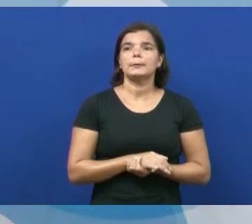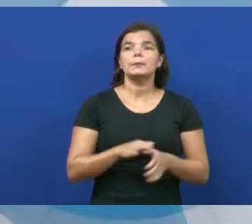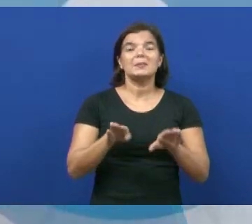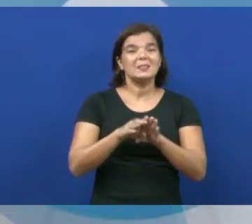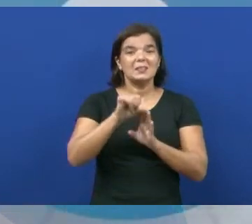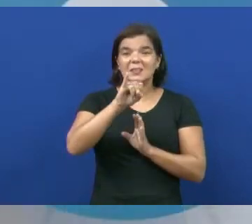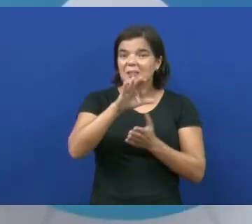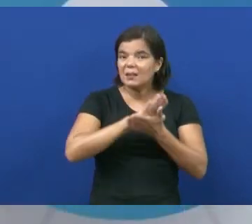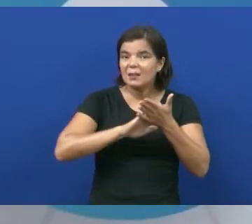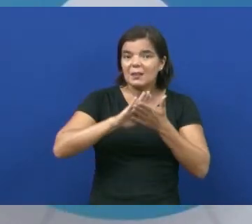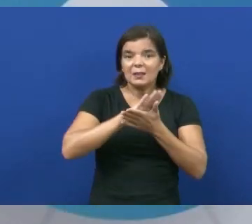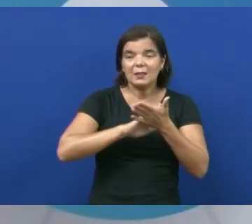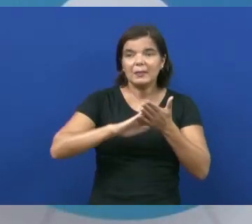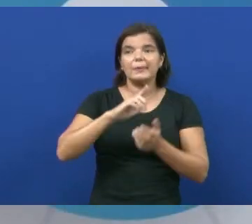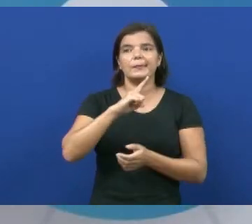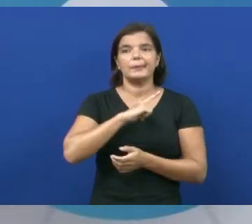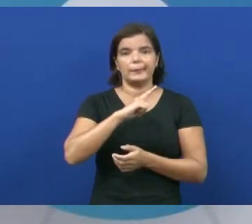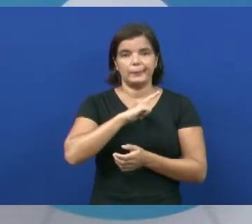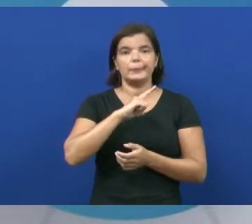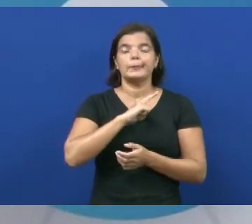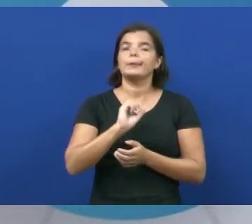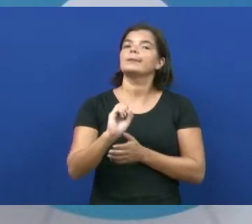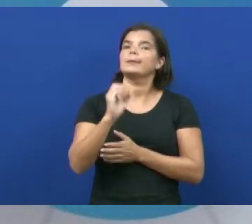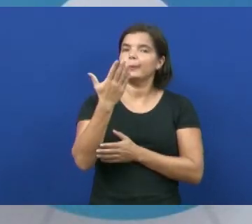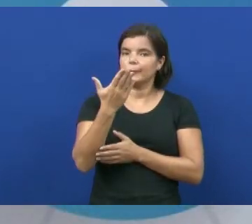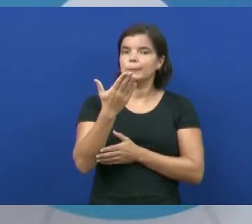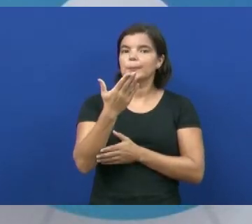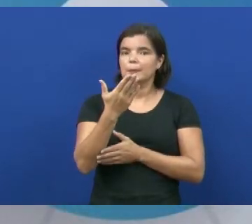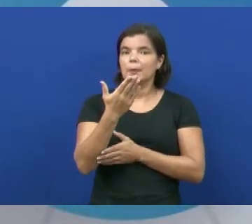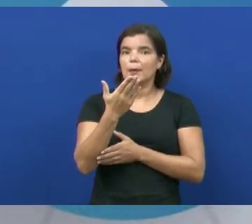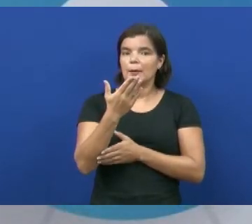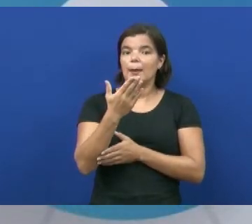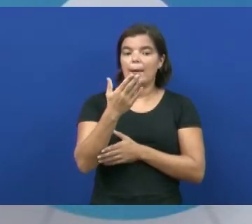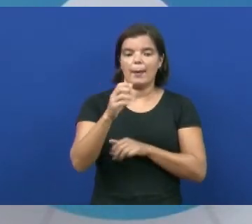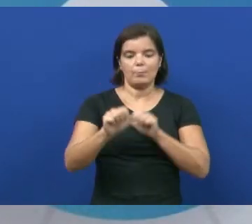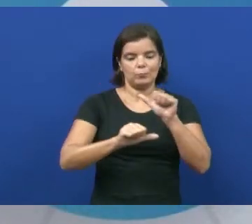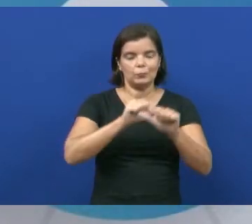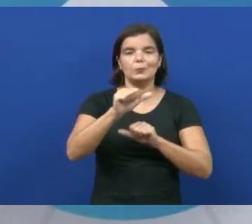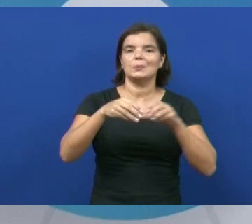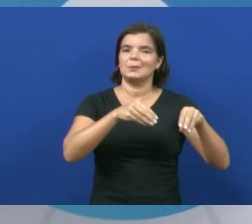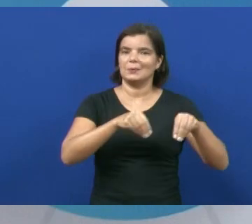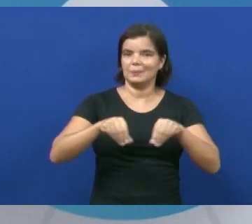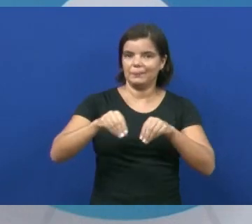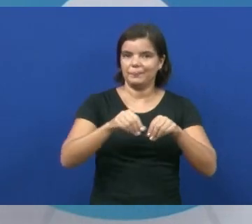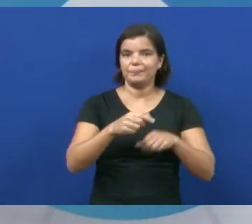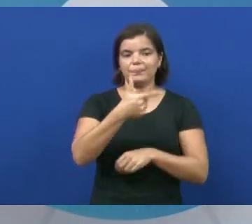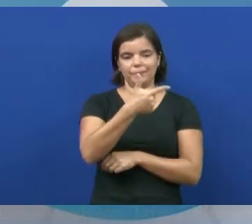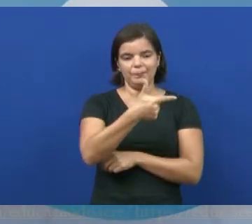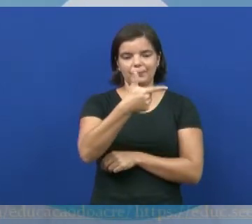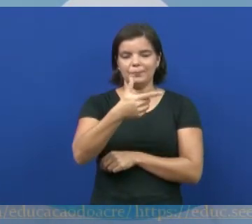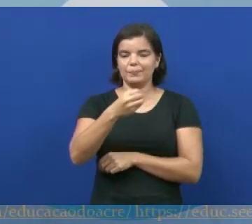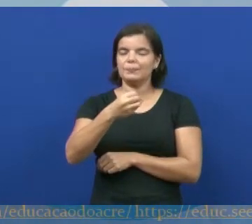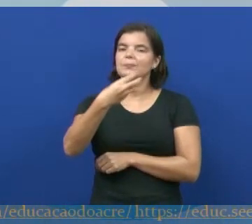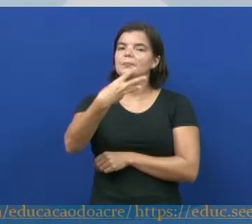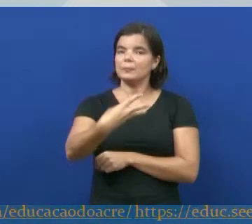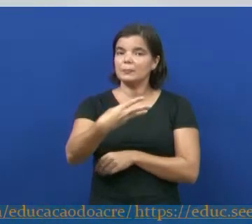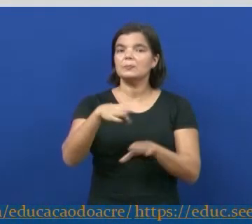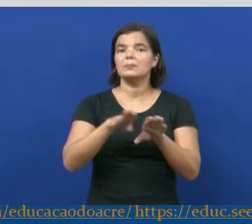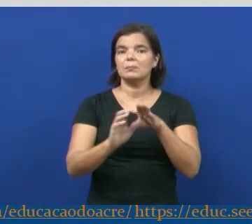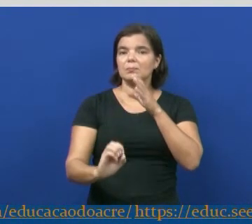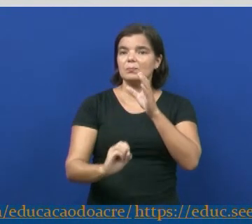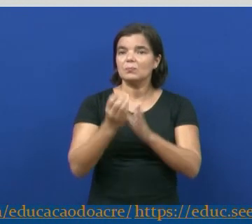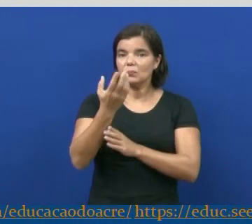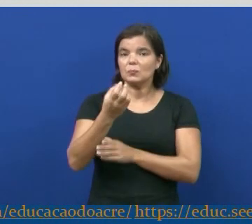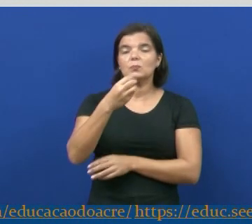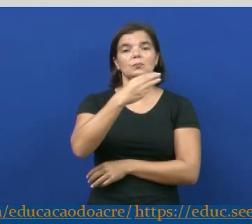Se não for, ela tem que ocorrer, né, a reforma agrária, tá? E em 2003 nós temos, né, a criação